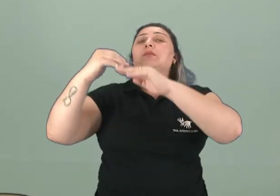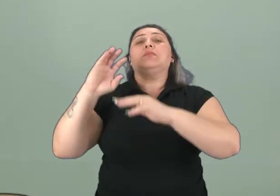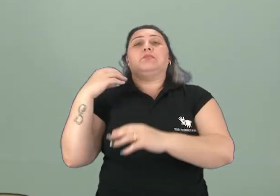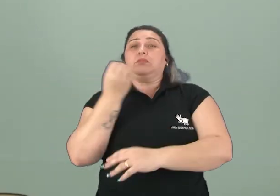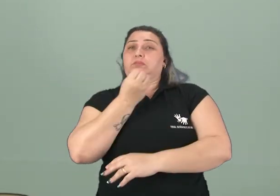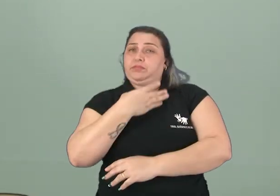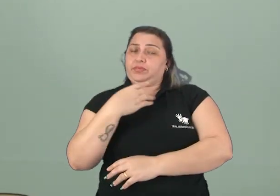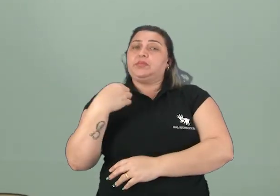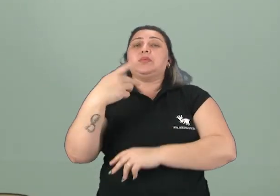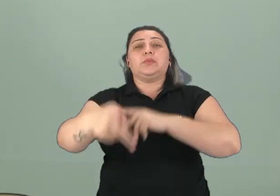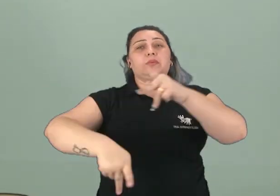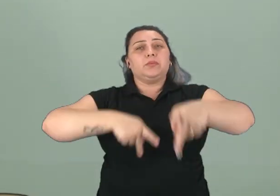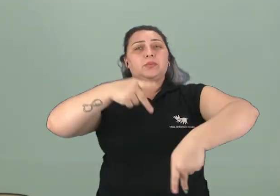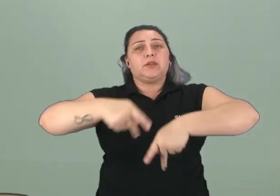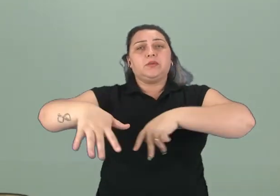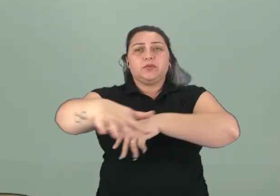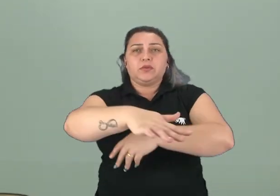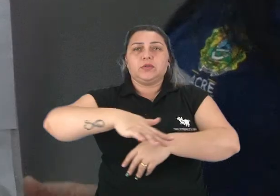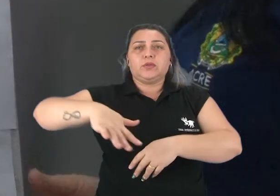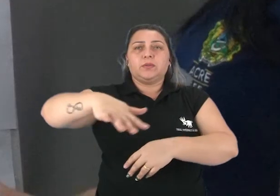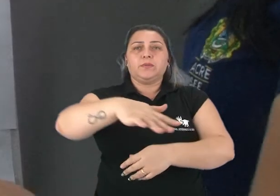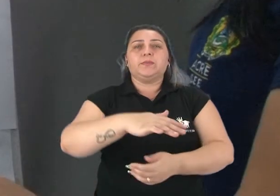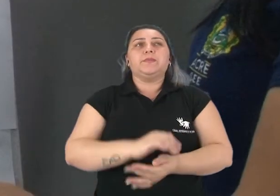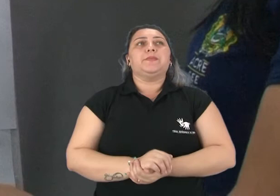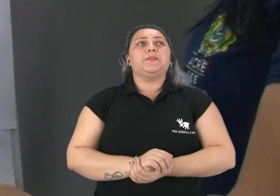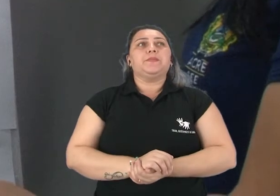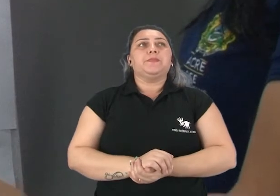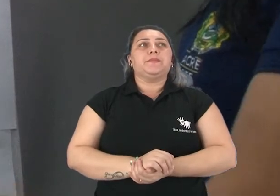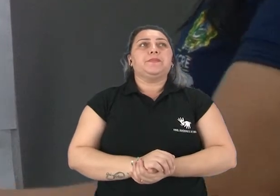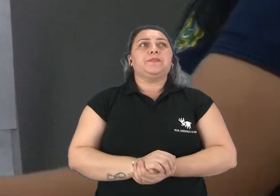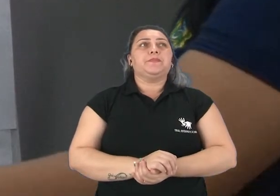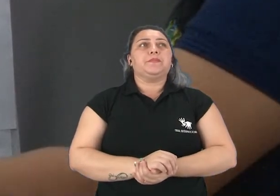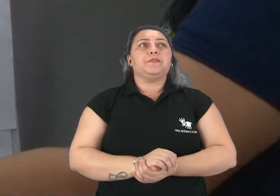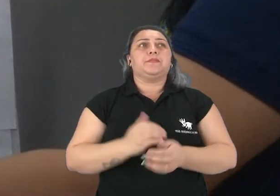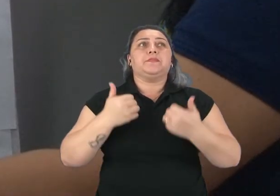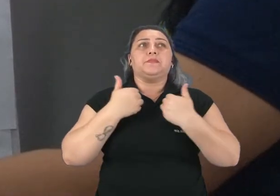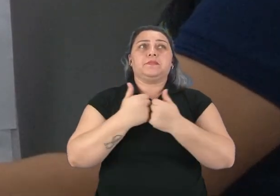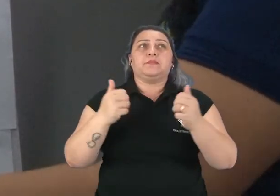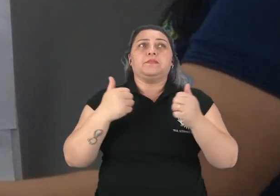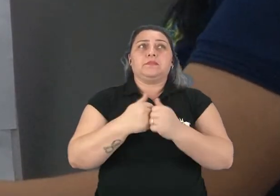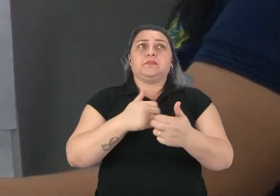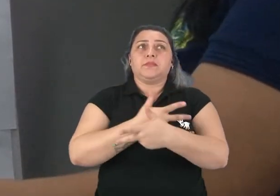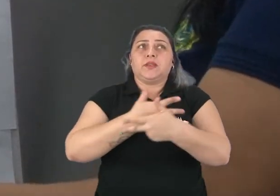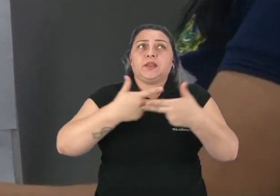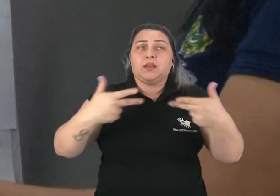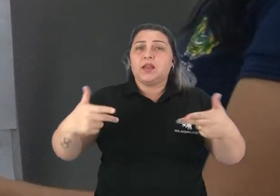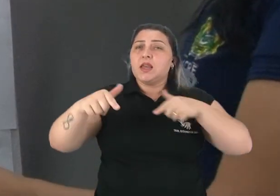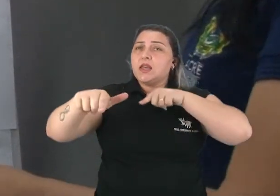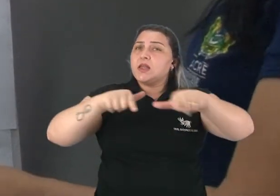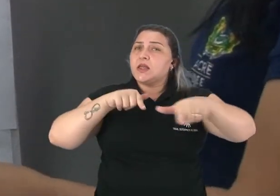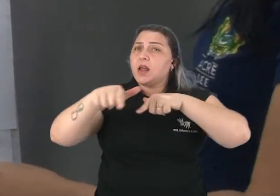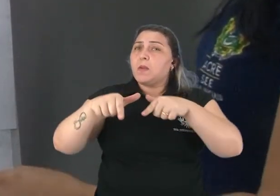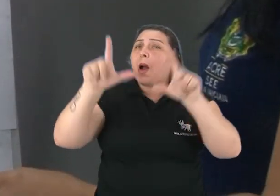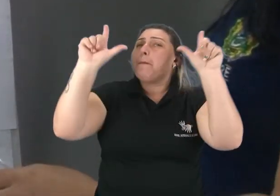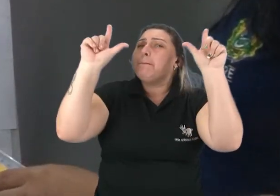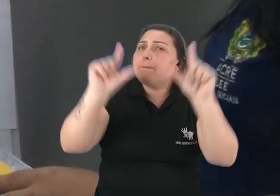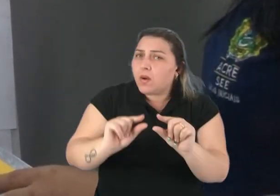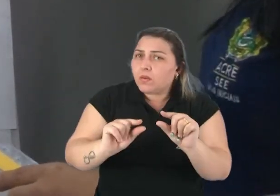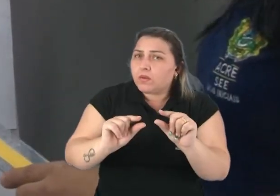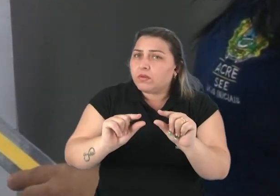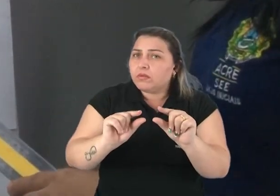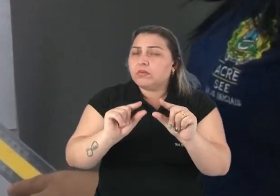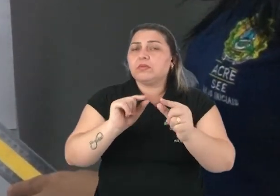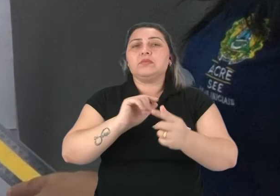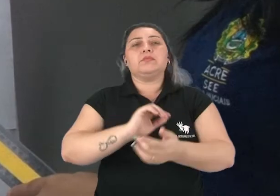bem, para o bem da população, né? Então, não é. B, ó, transporte coletivo e